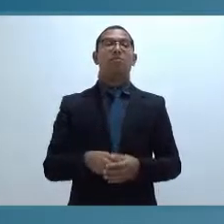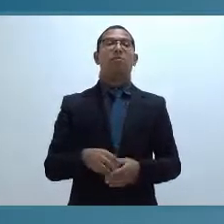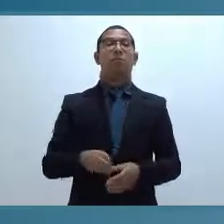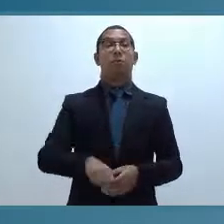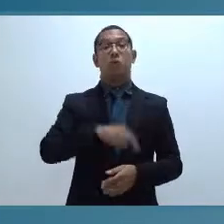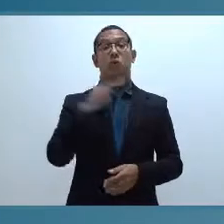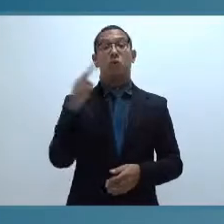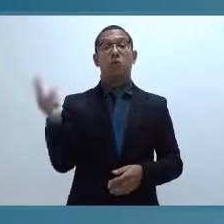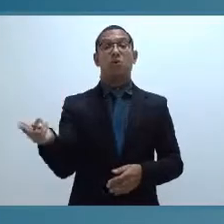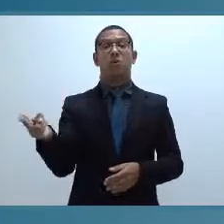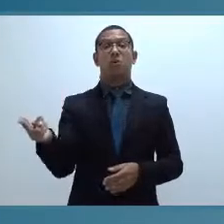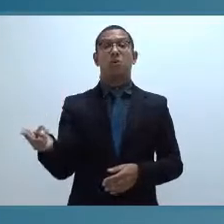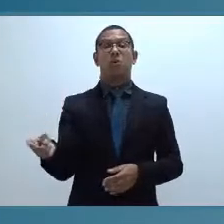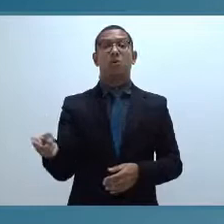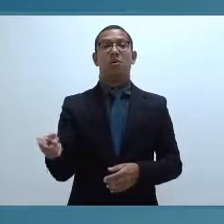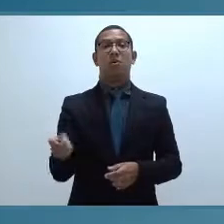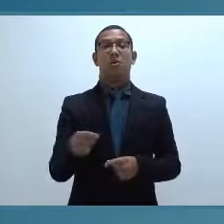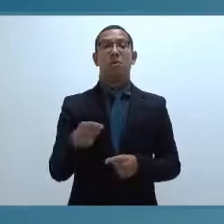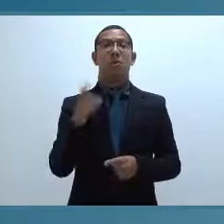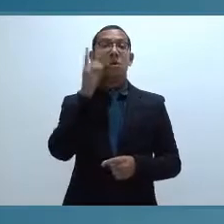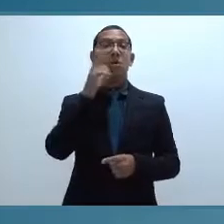há mais de 100 dias.